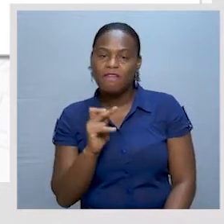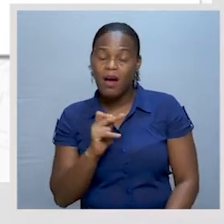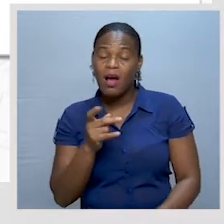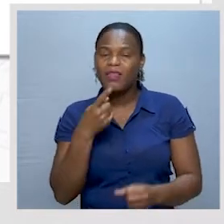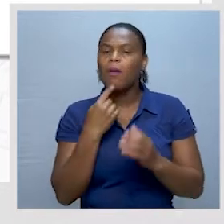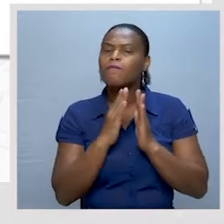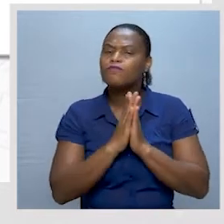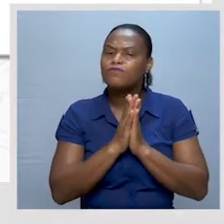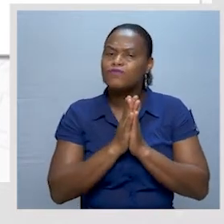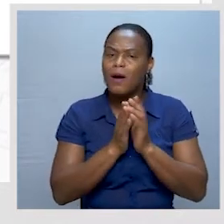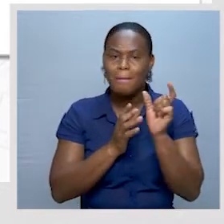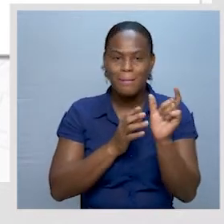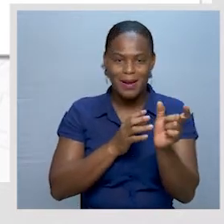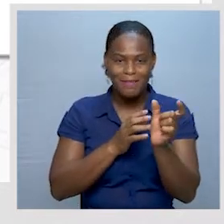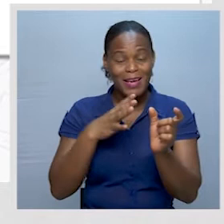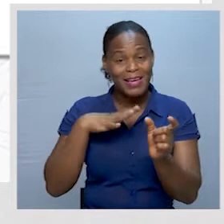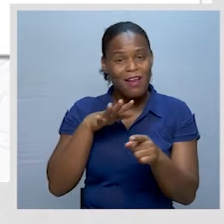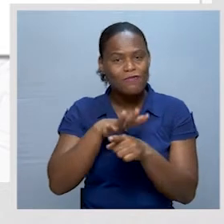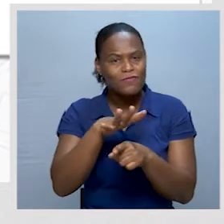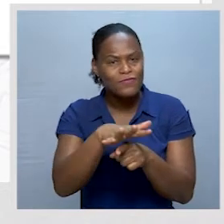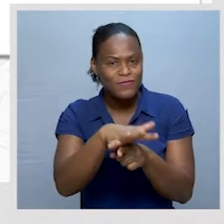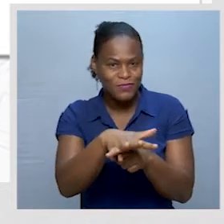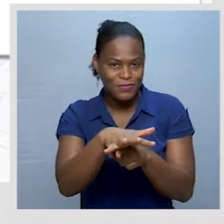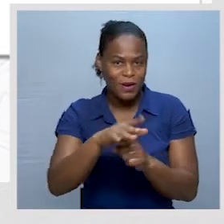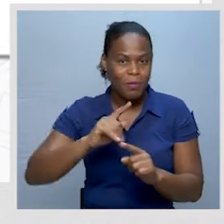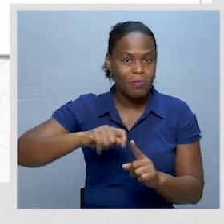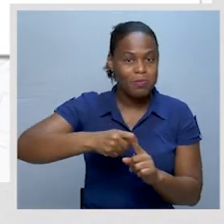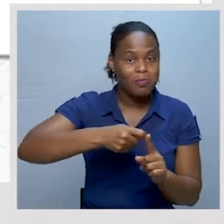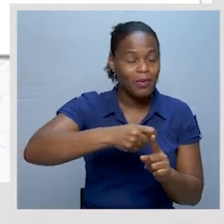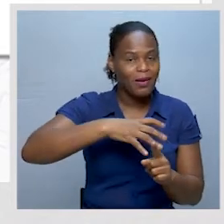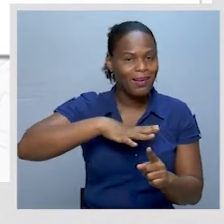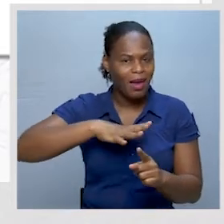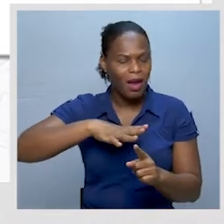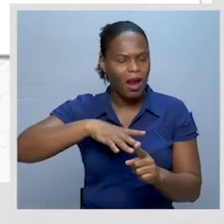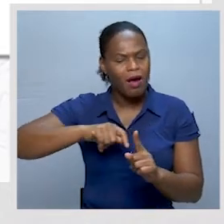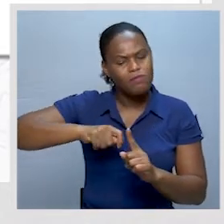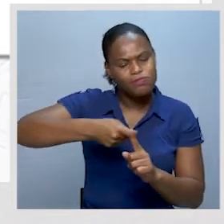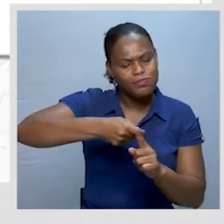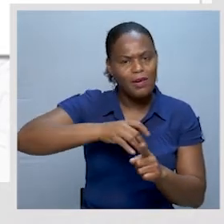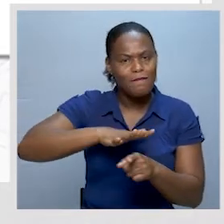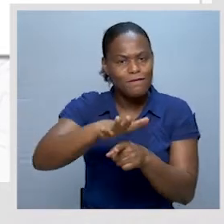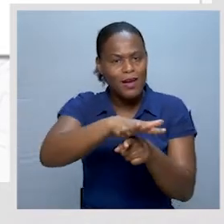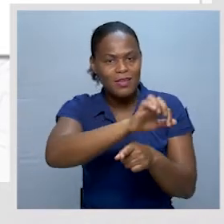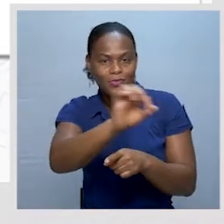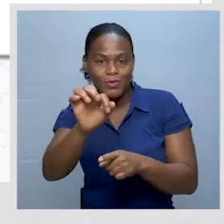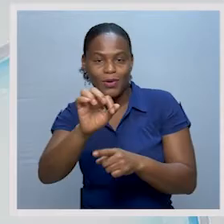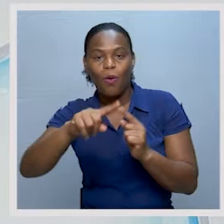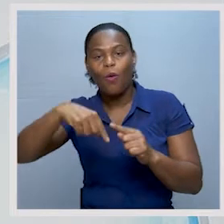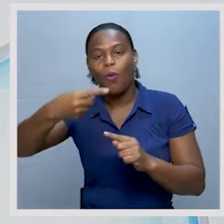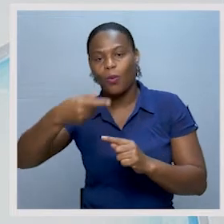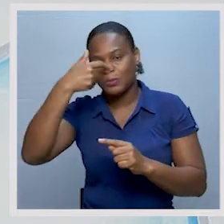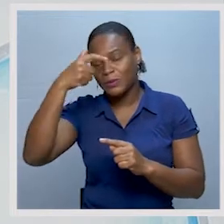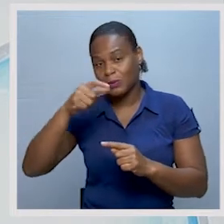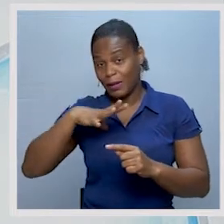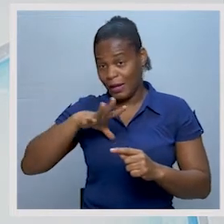caracterizada por uma linguagem persuasiva. Tem o intuito de convencer o outro, fazer com